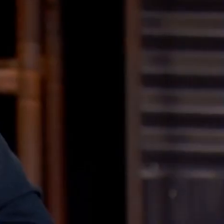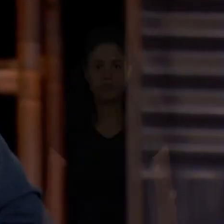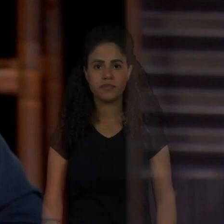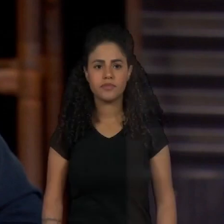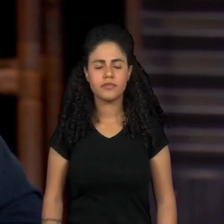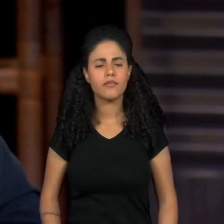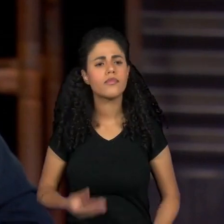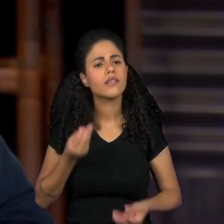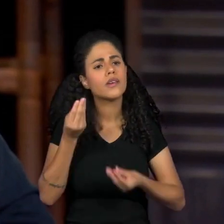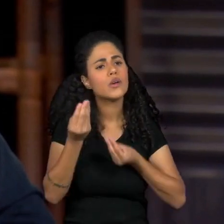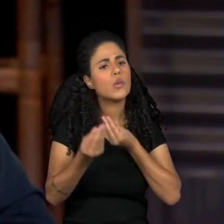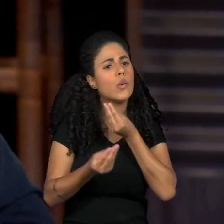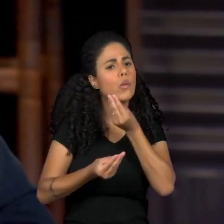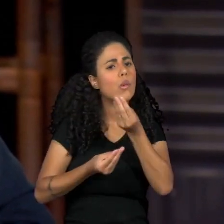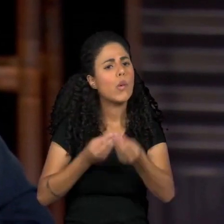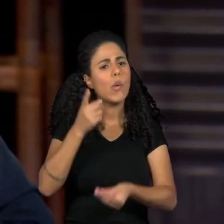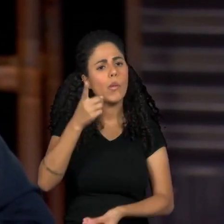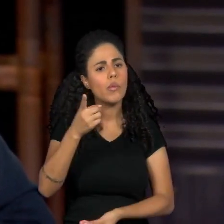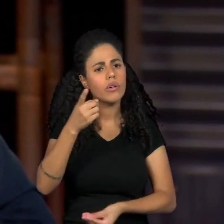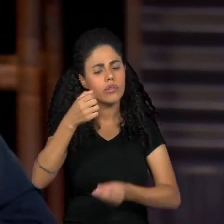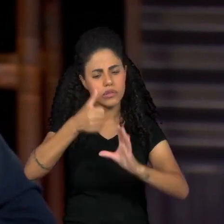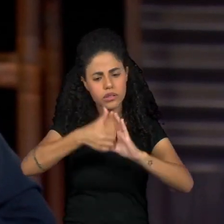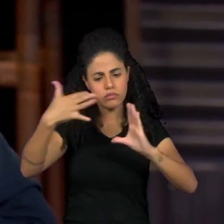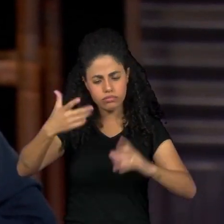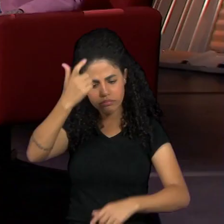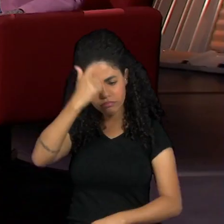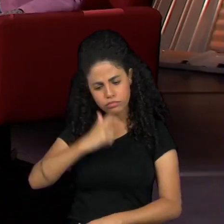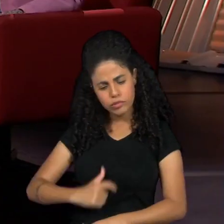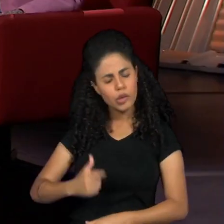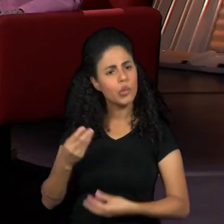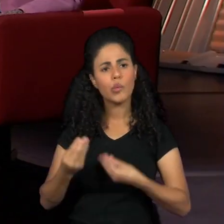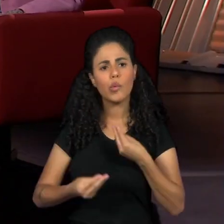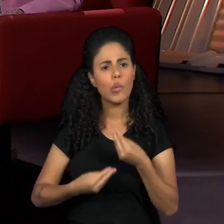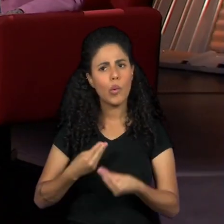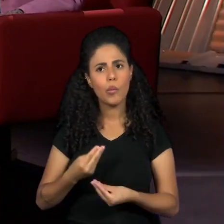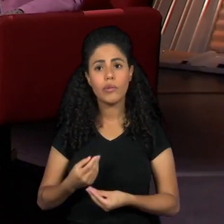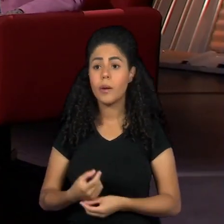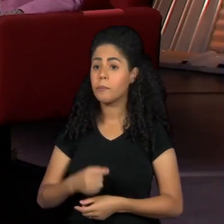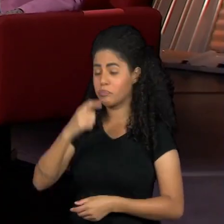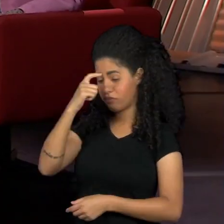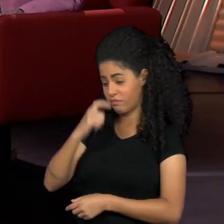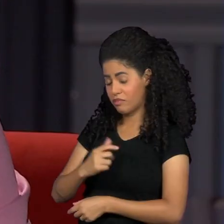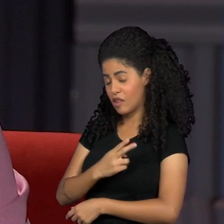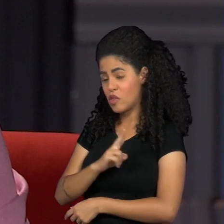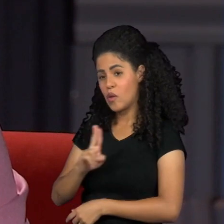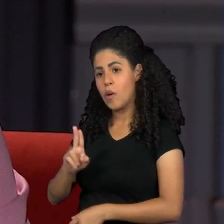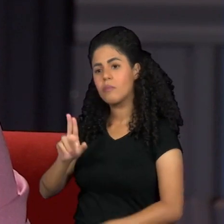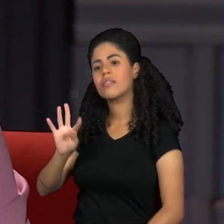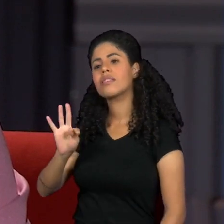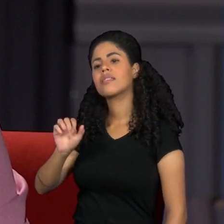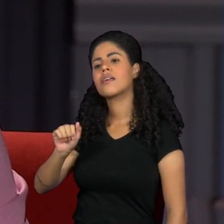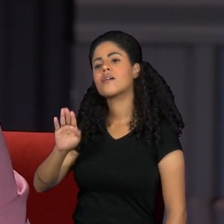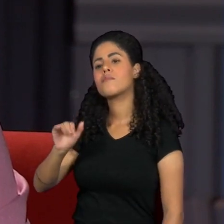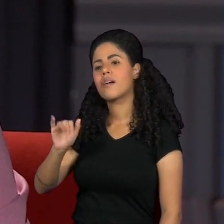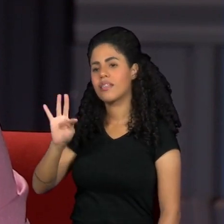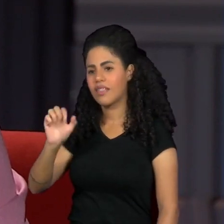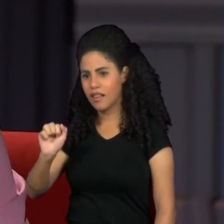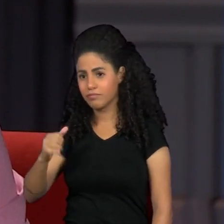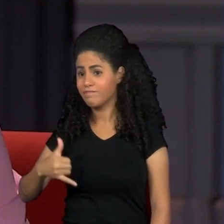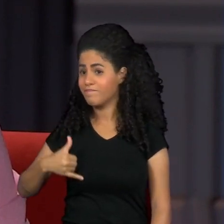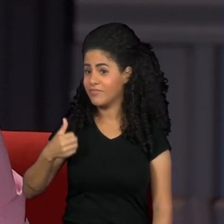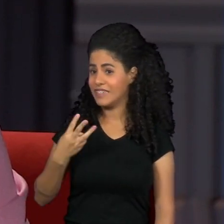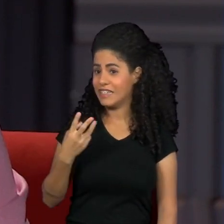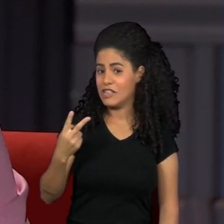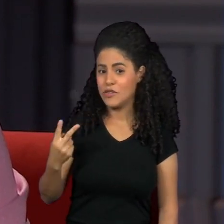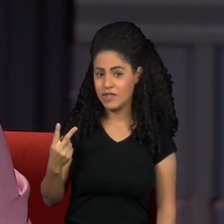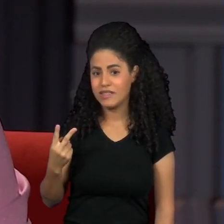Como que você se descreve para quem não te conhece? Bom, eu sou a Tabata, eu tenho 32 anos, apesar de não parecer